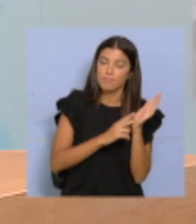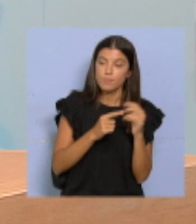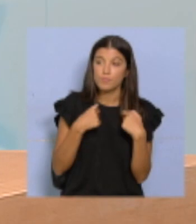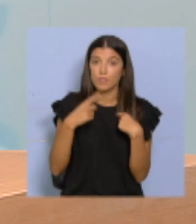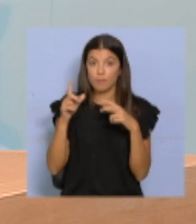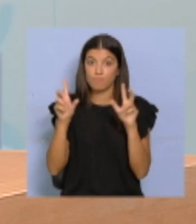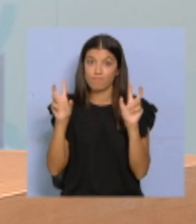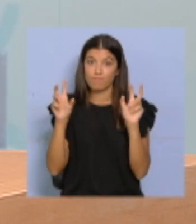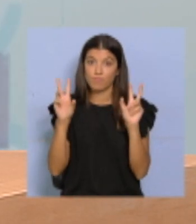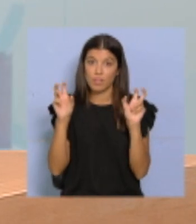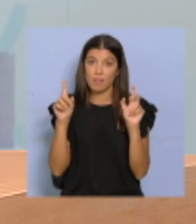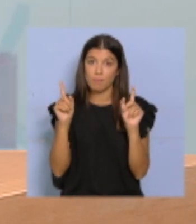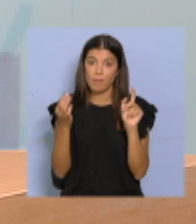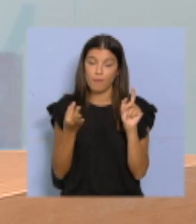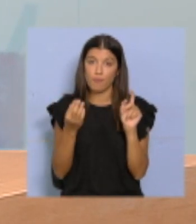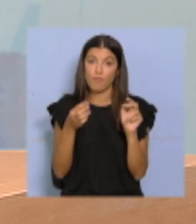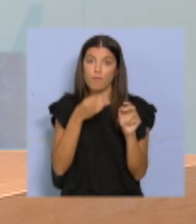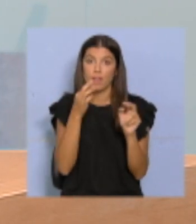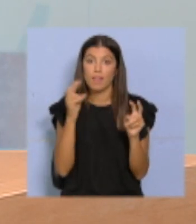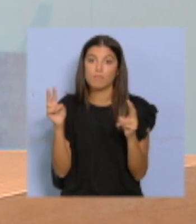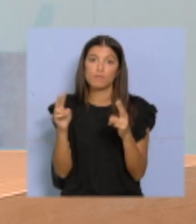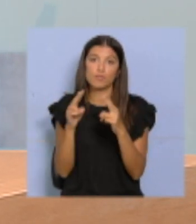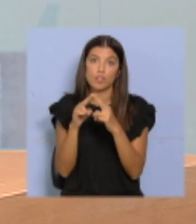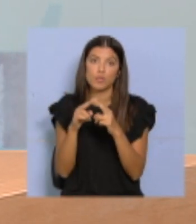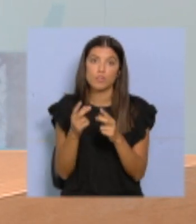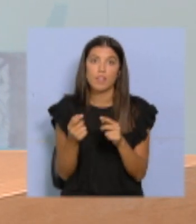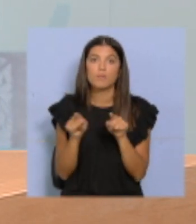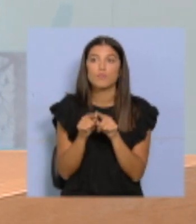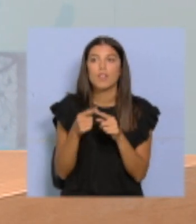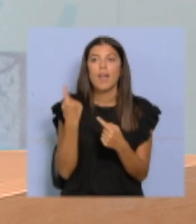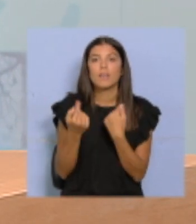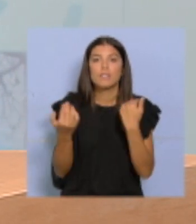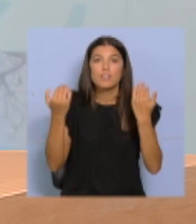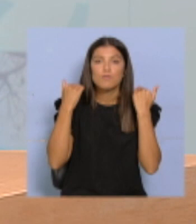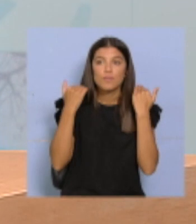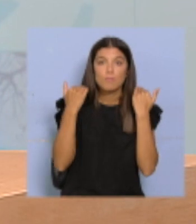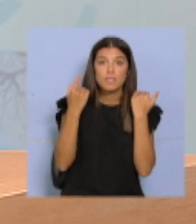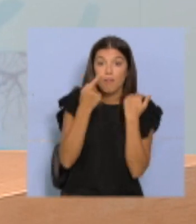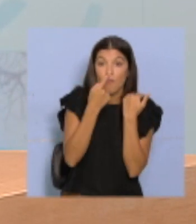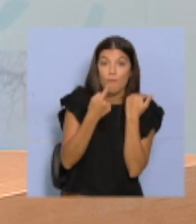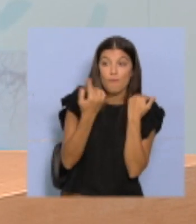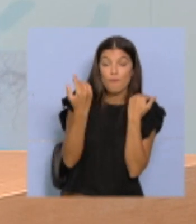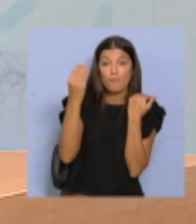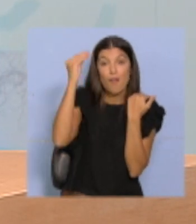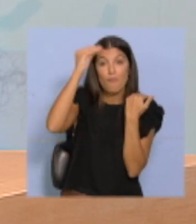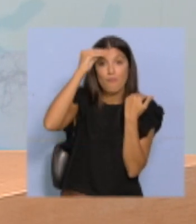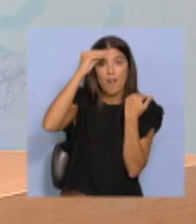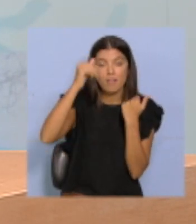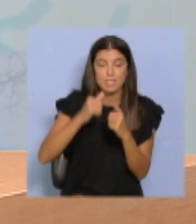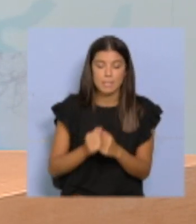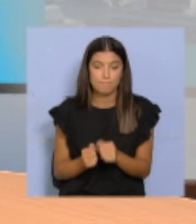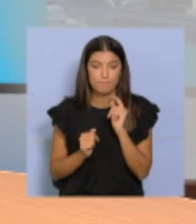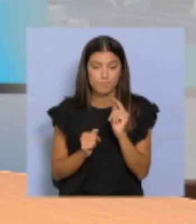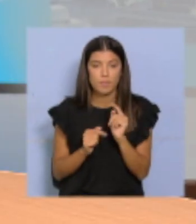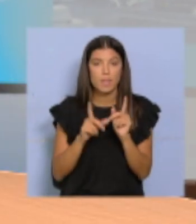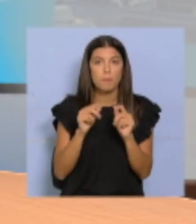falámos também nas jornadas, o facto de haver muita desinformação não ajuda nada no processo. E depois, uma outra parte do debate foi sobre